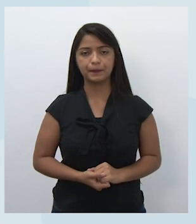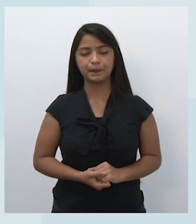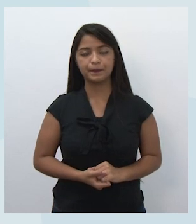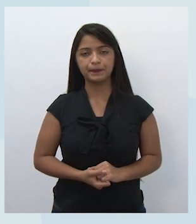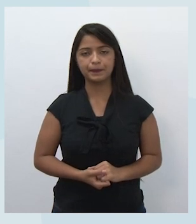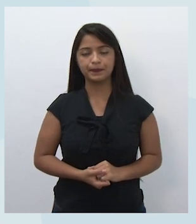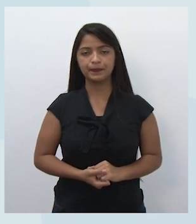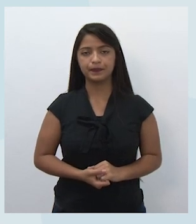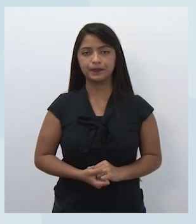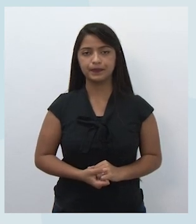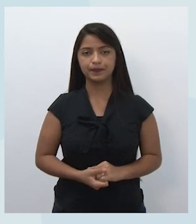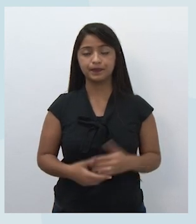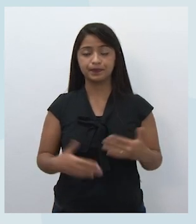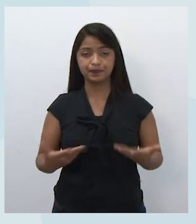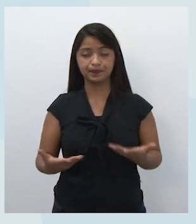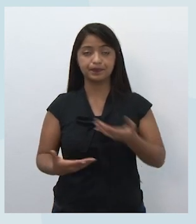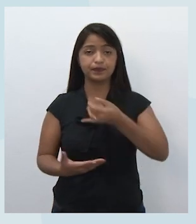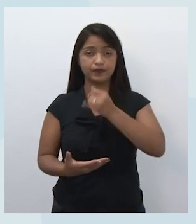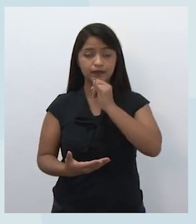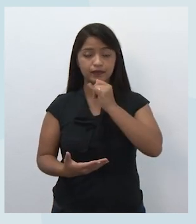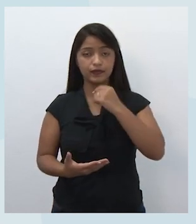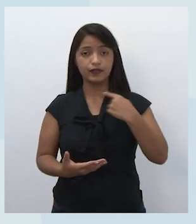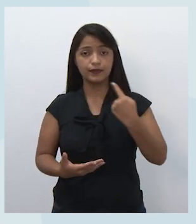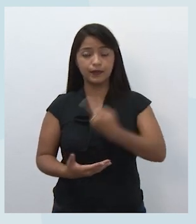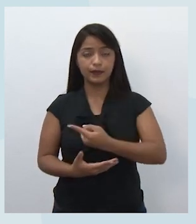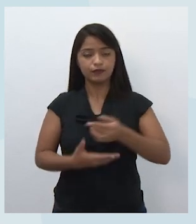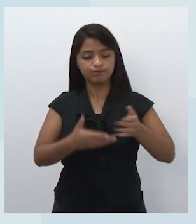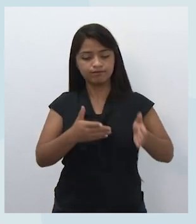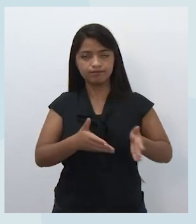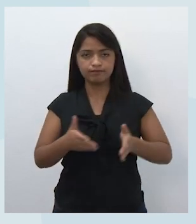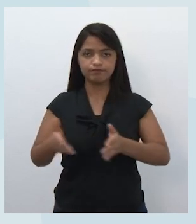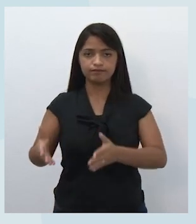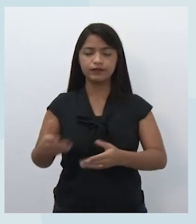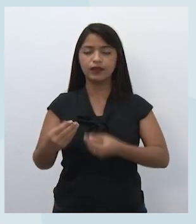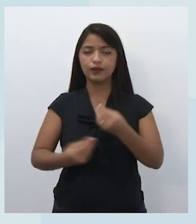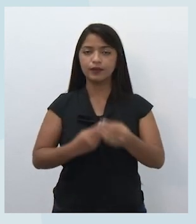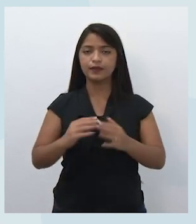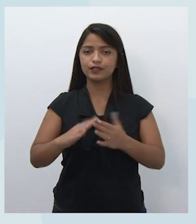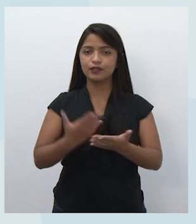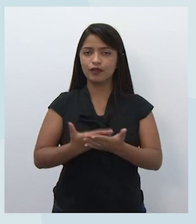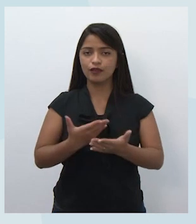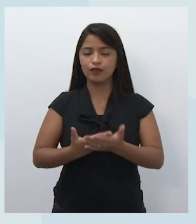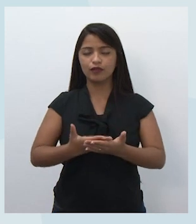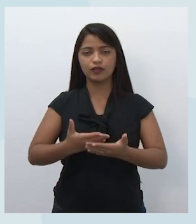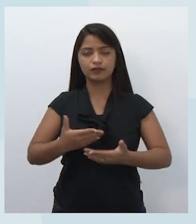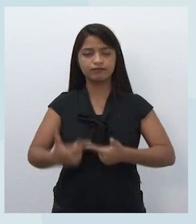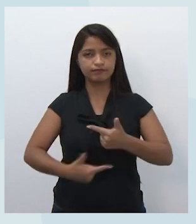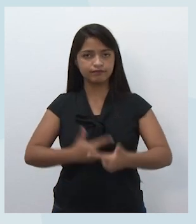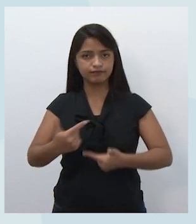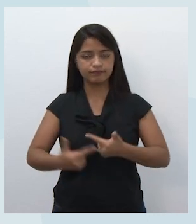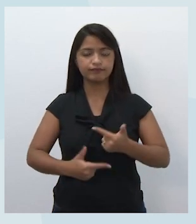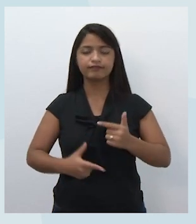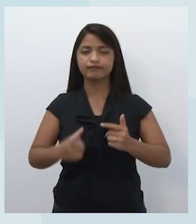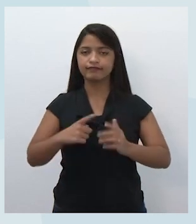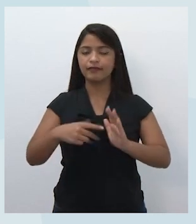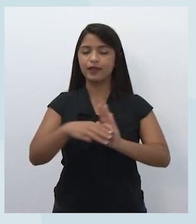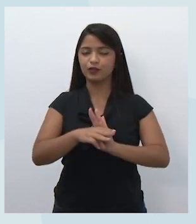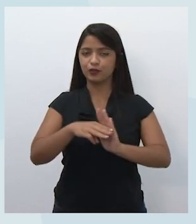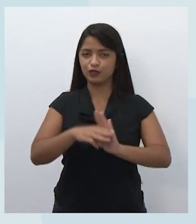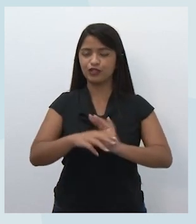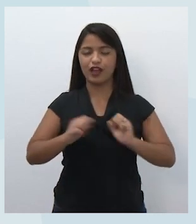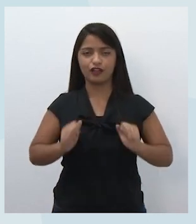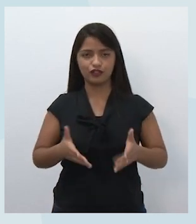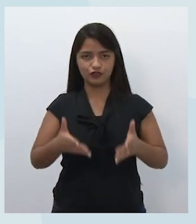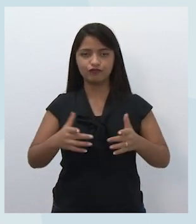quando nós organizamos esse fazer escolar por meio das nossas metodologias ativas. Eu